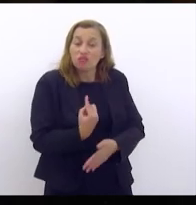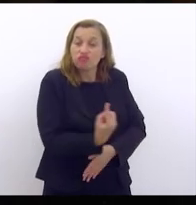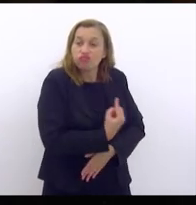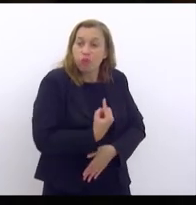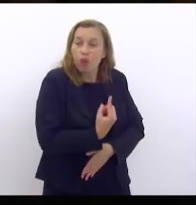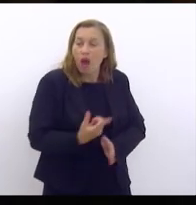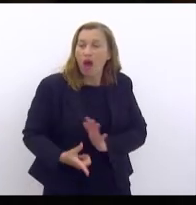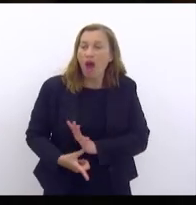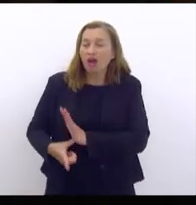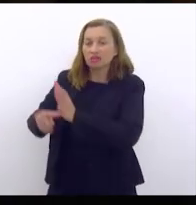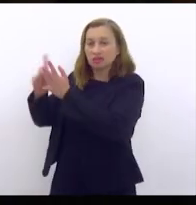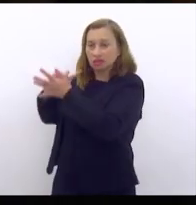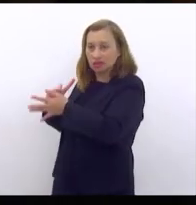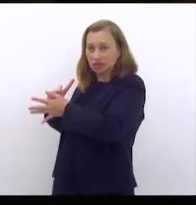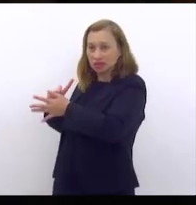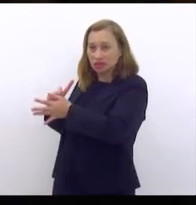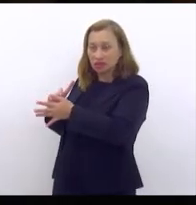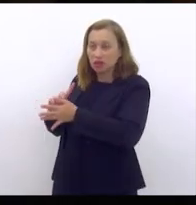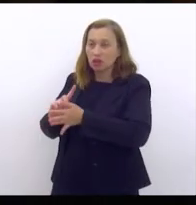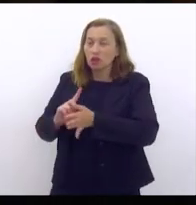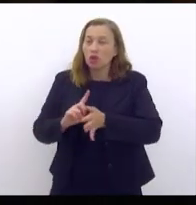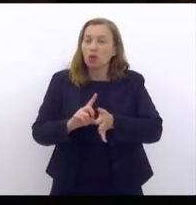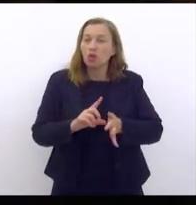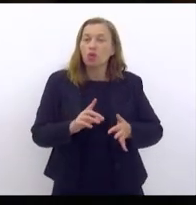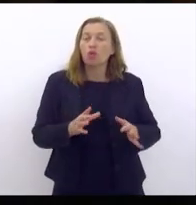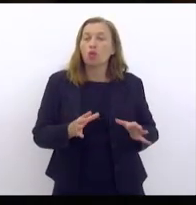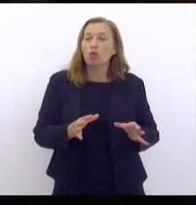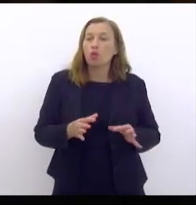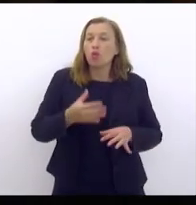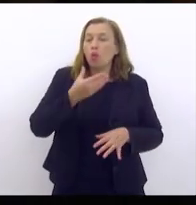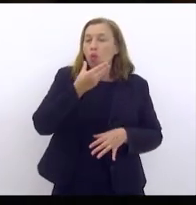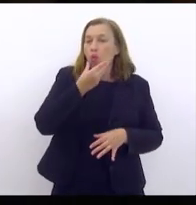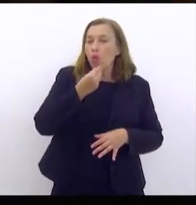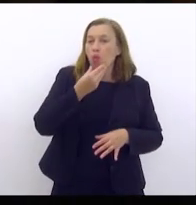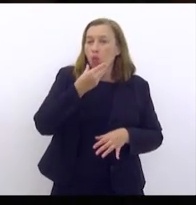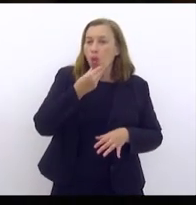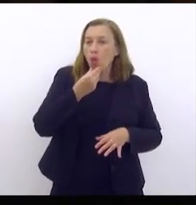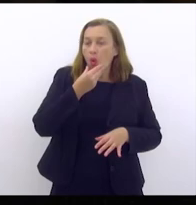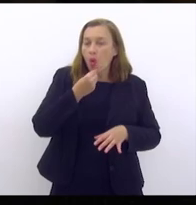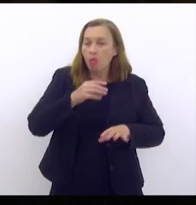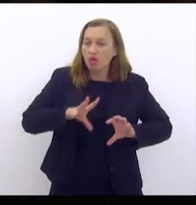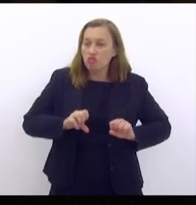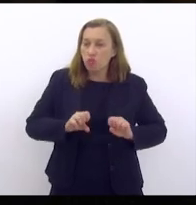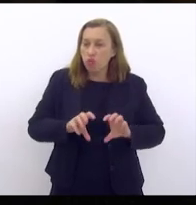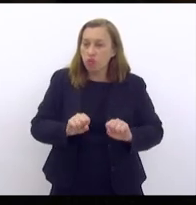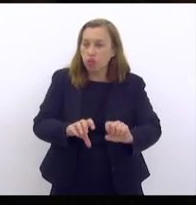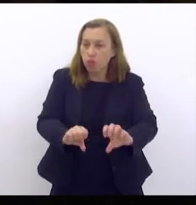antes, o preparador físico agrediu